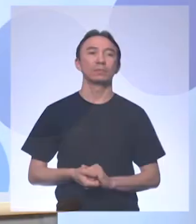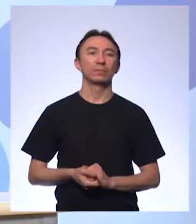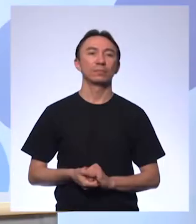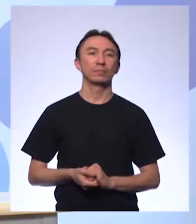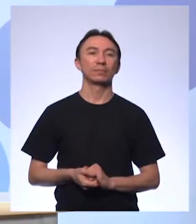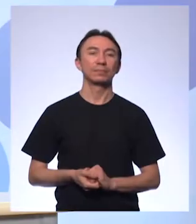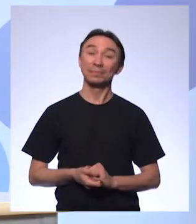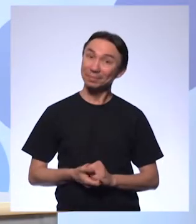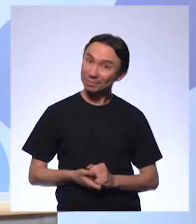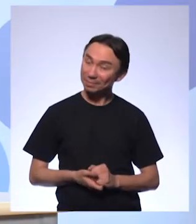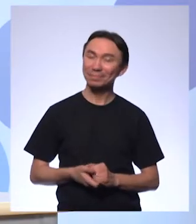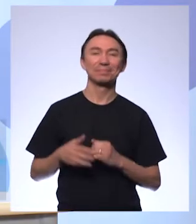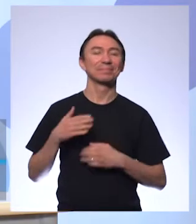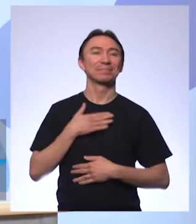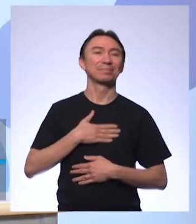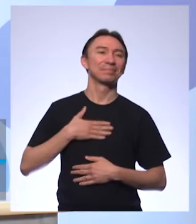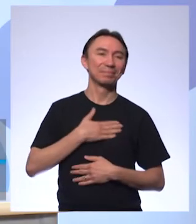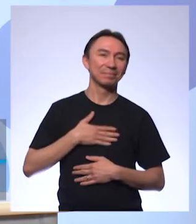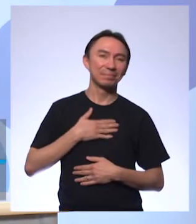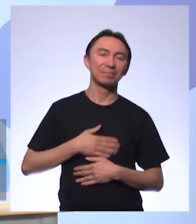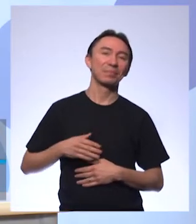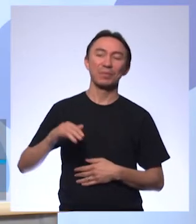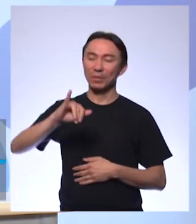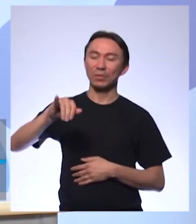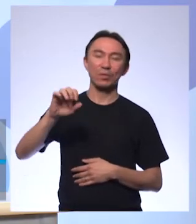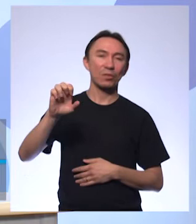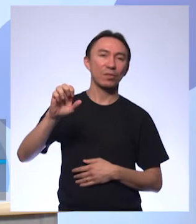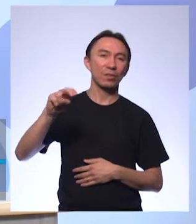Aí, galera, agora gostei de ver aqui, ó, Jennifer,